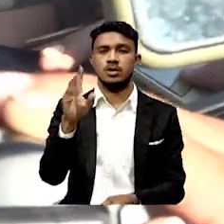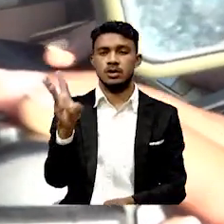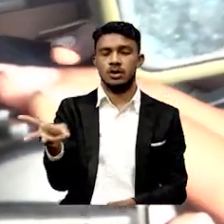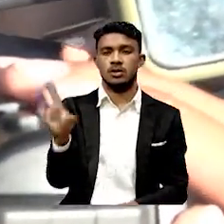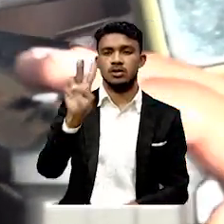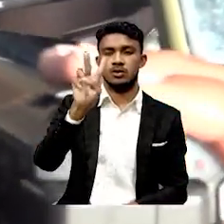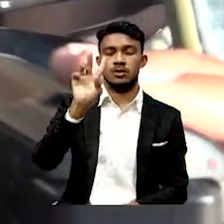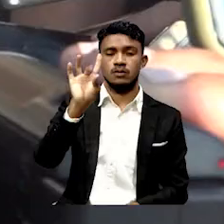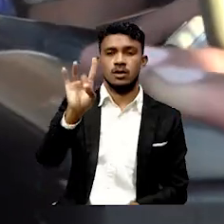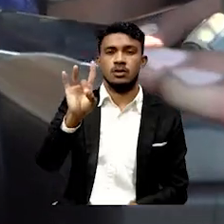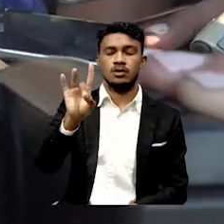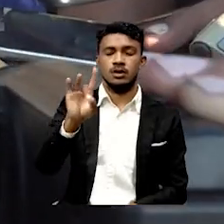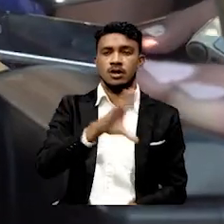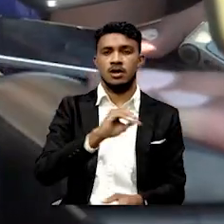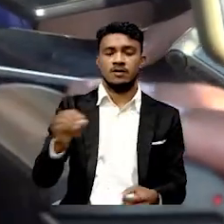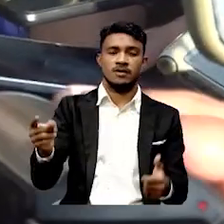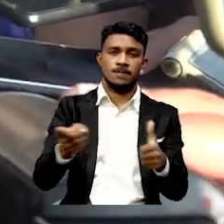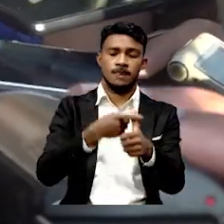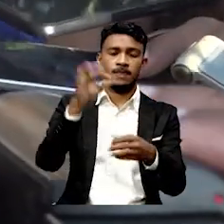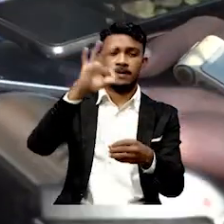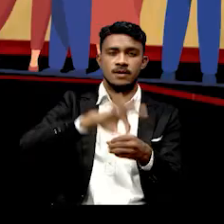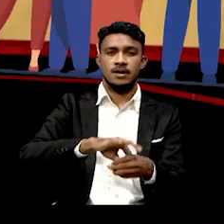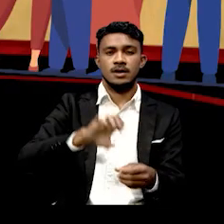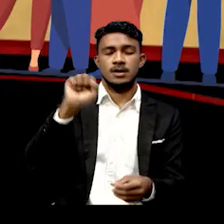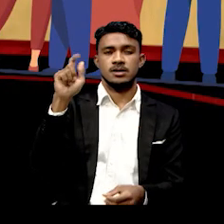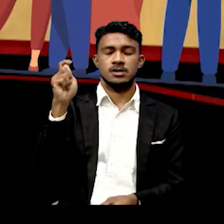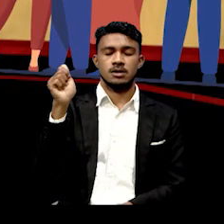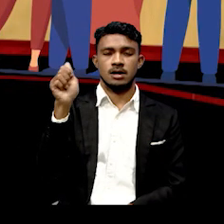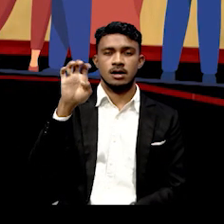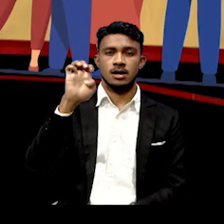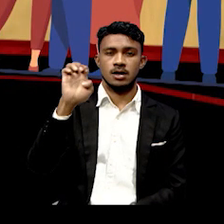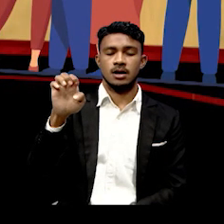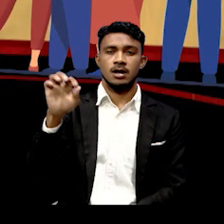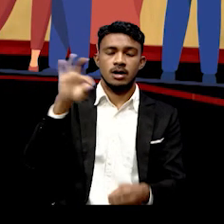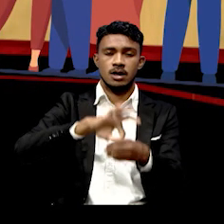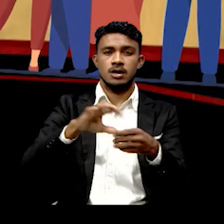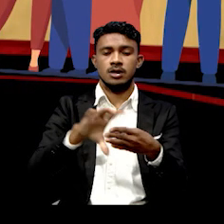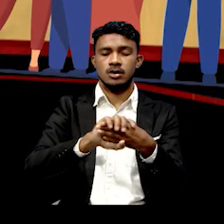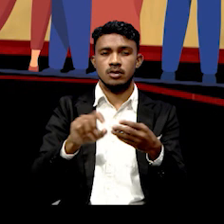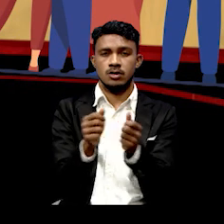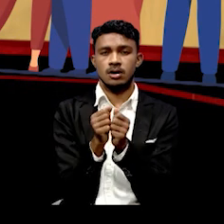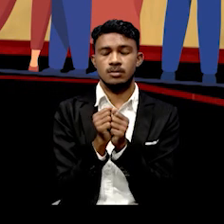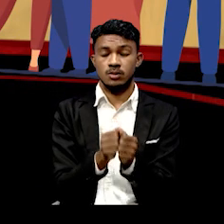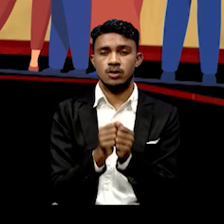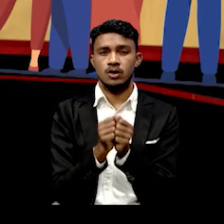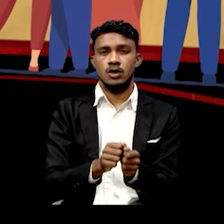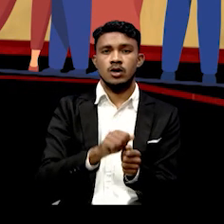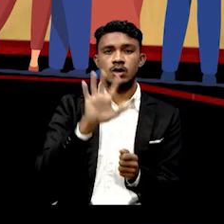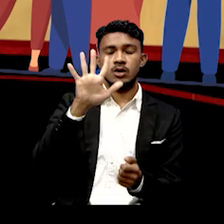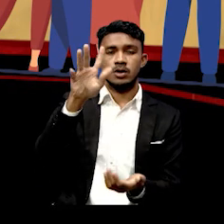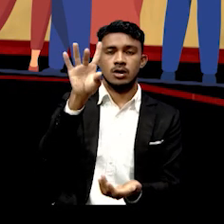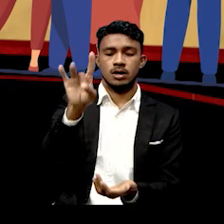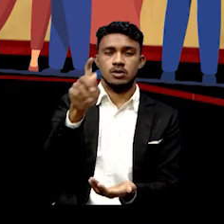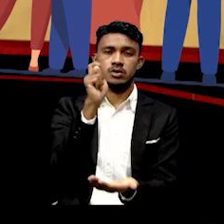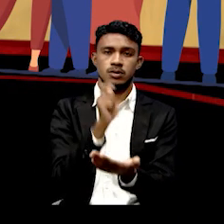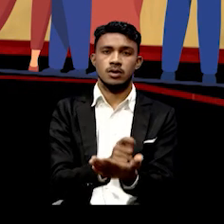resingualo. Enquanto e eleição primeira volta, está resista eleitor Hamutuk, rihun atusualo lima nulo resincia